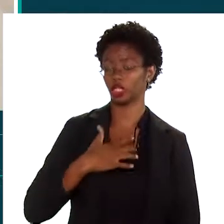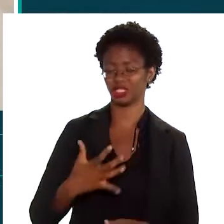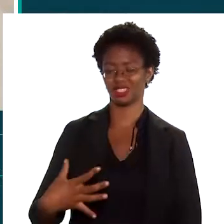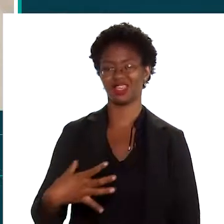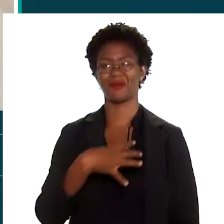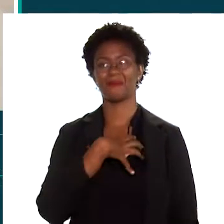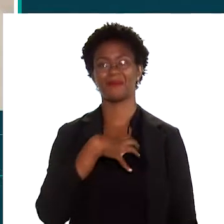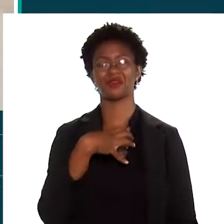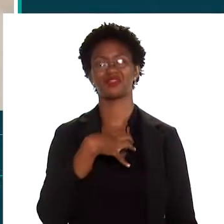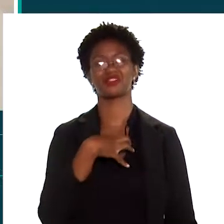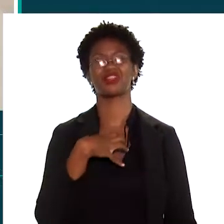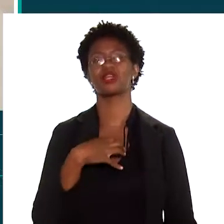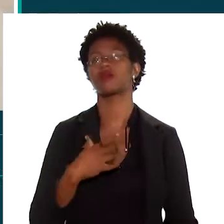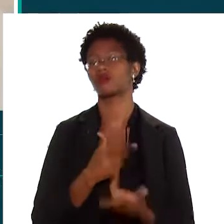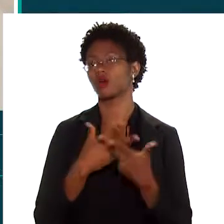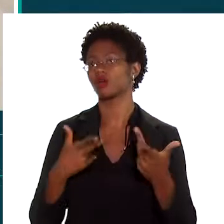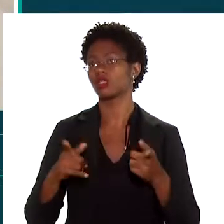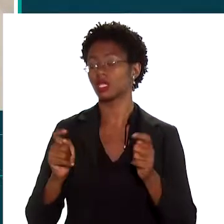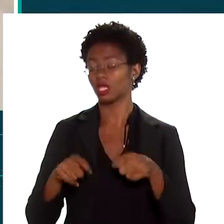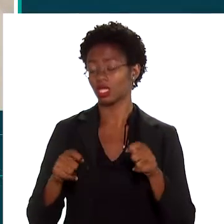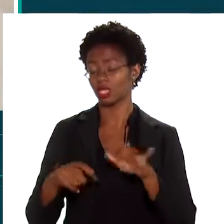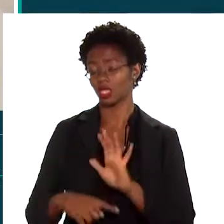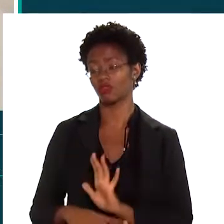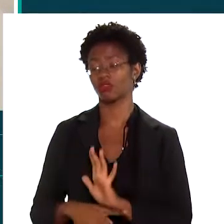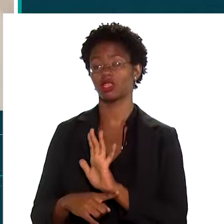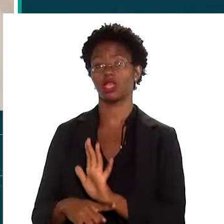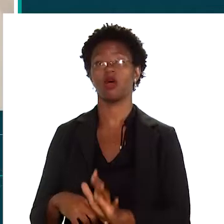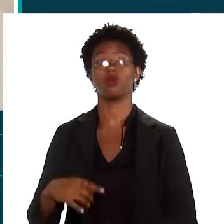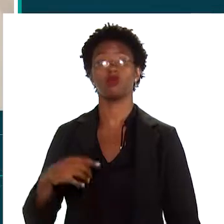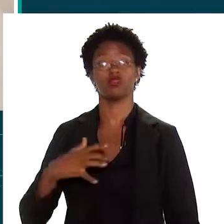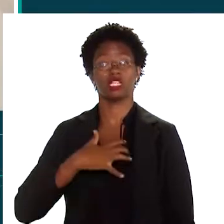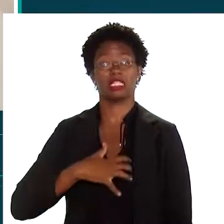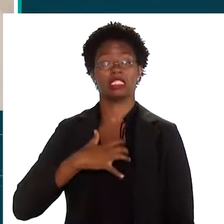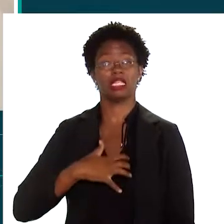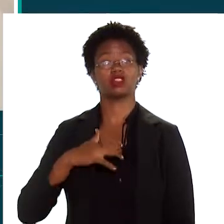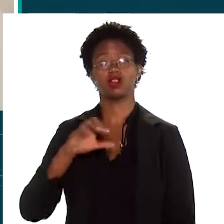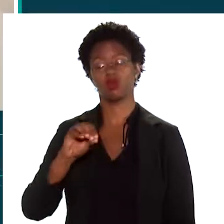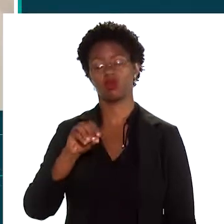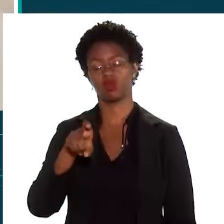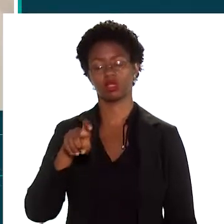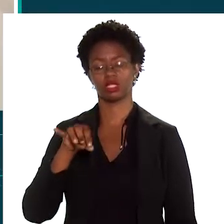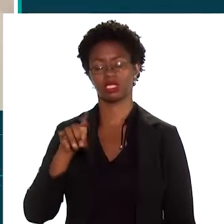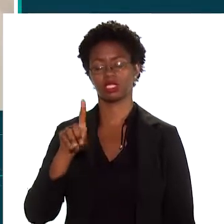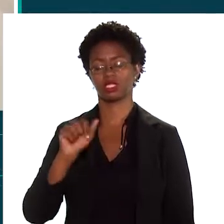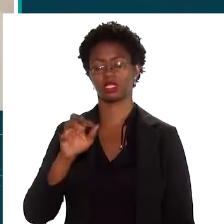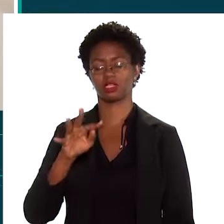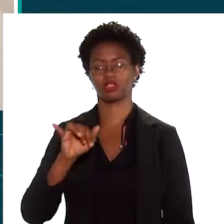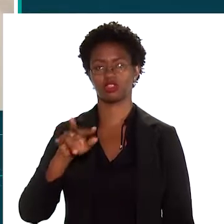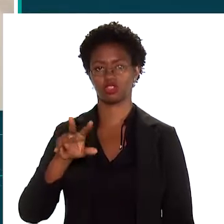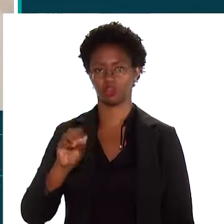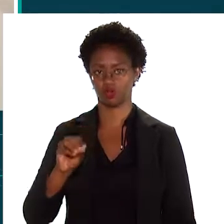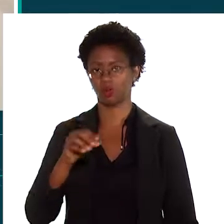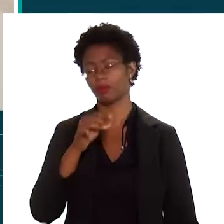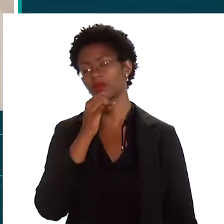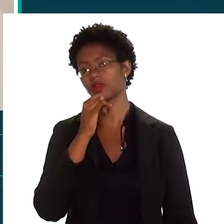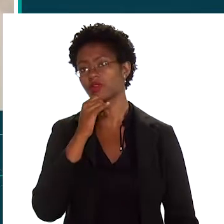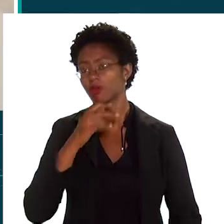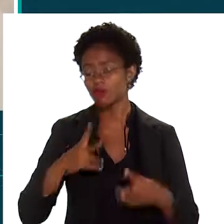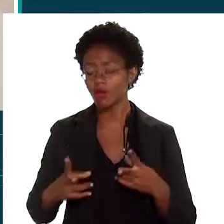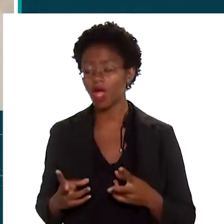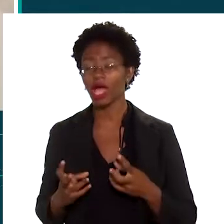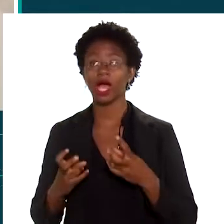emocional é um dos fatores que contribui para o aumento do estresse oxidativo, né? Como consumo de